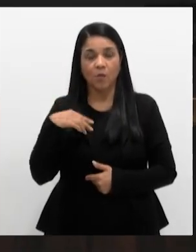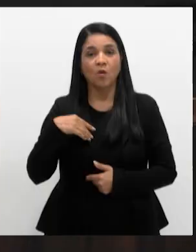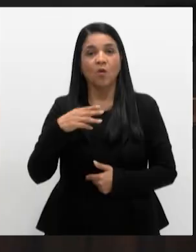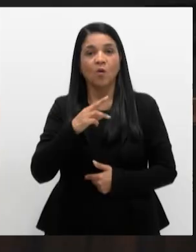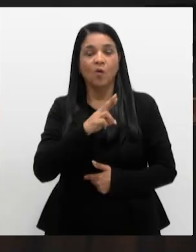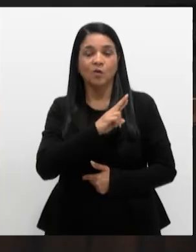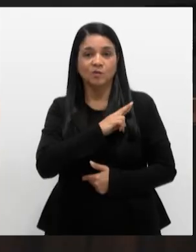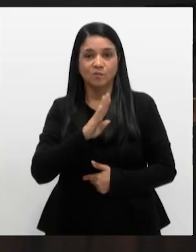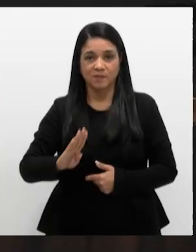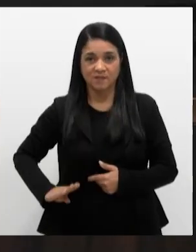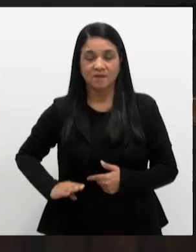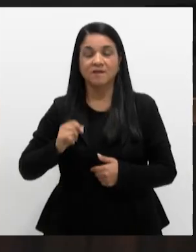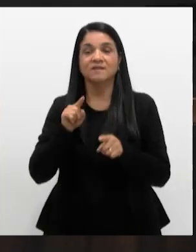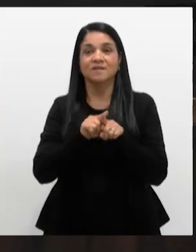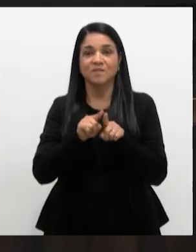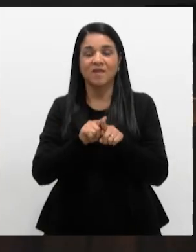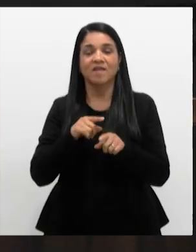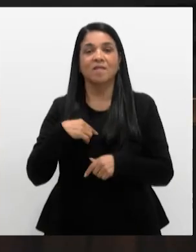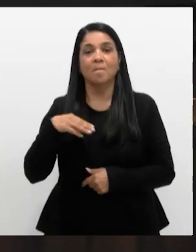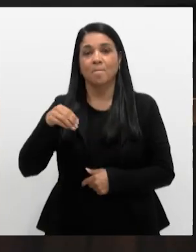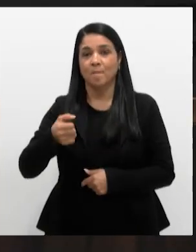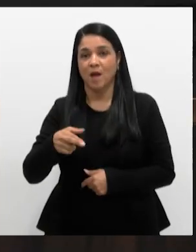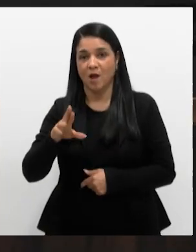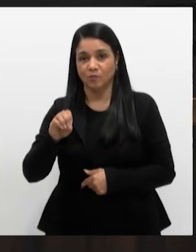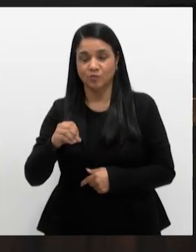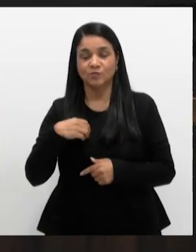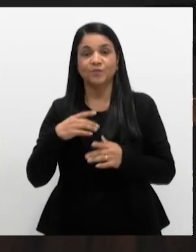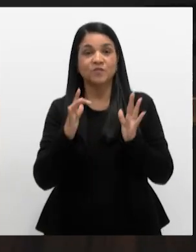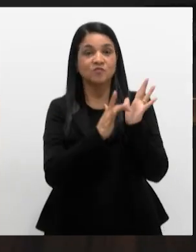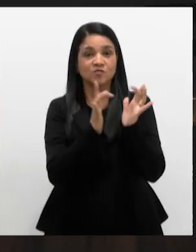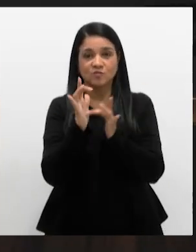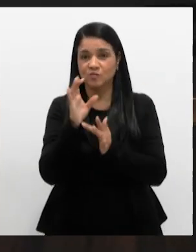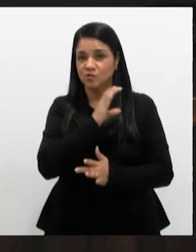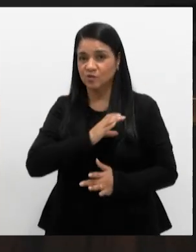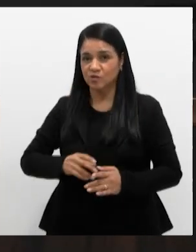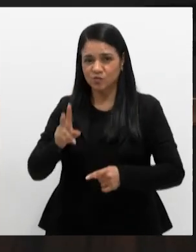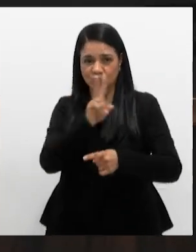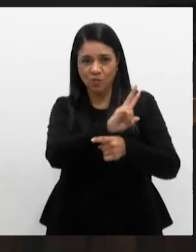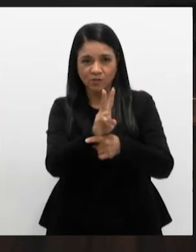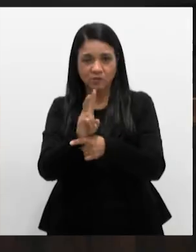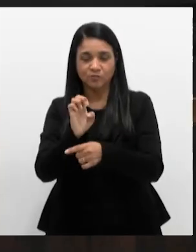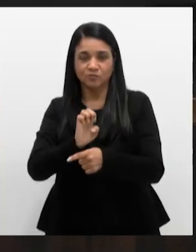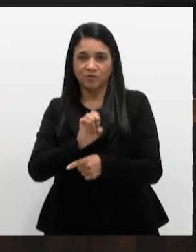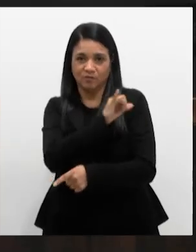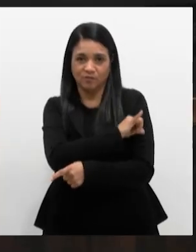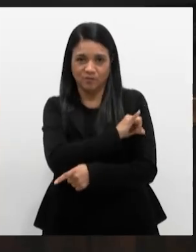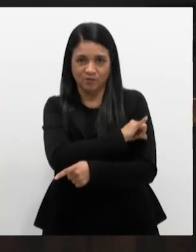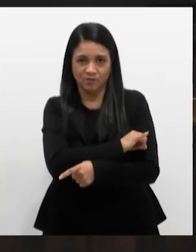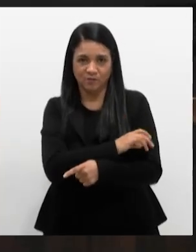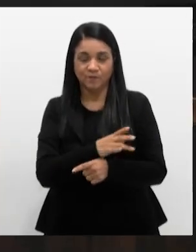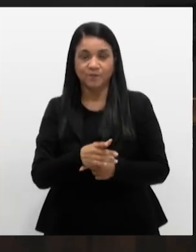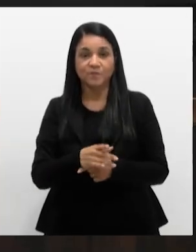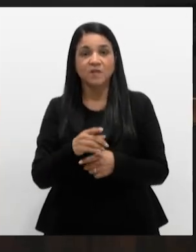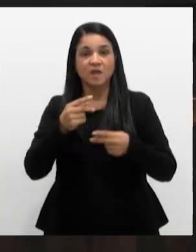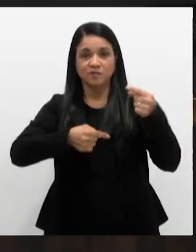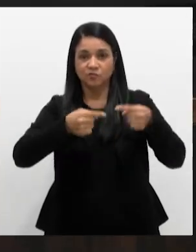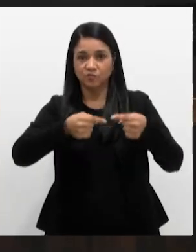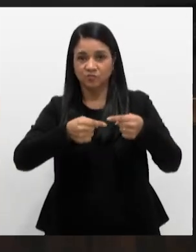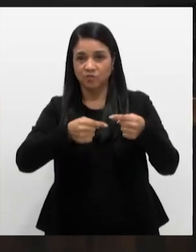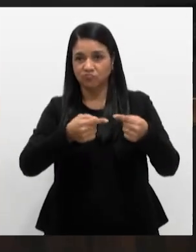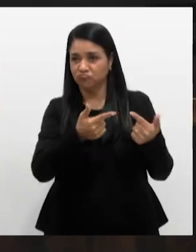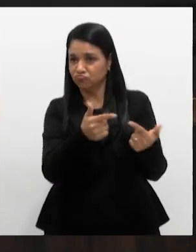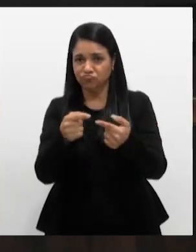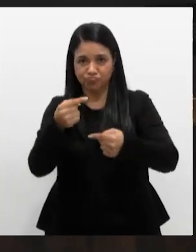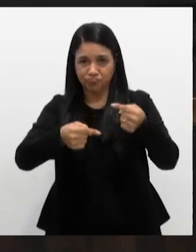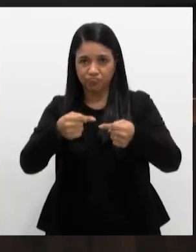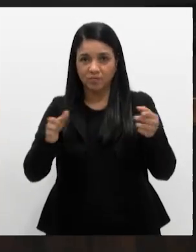Bacelar e Marcos Miller, que proclama Jesus Cristo como guardião do Estado do Rio de Janeiro. Em discussão, não havendo quem